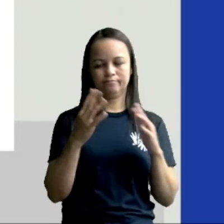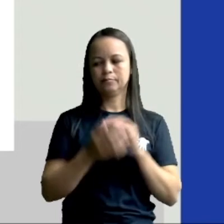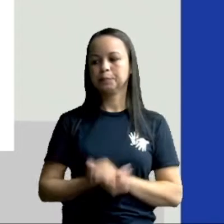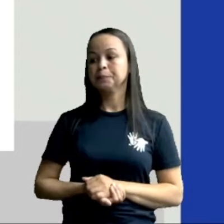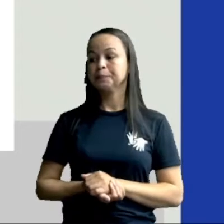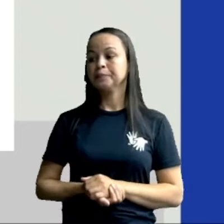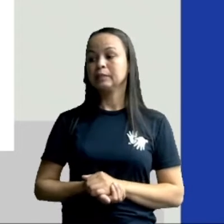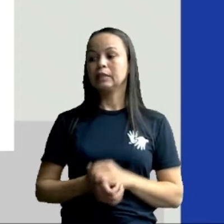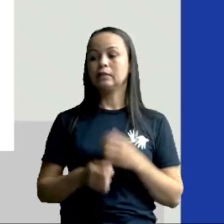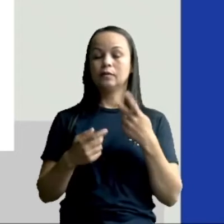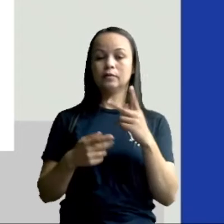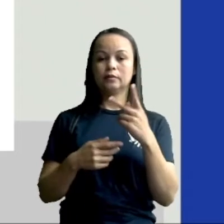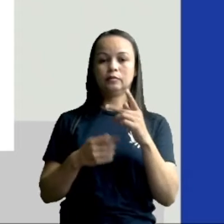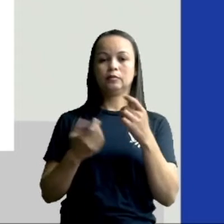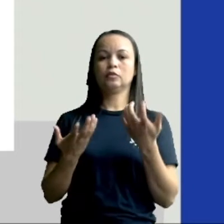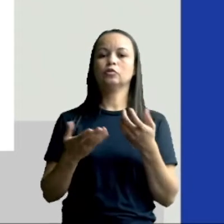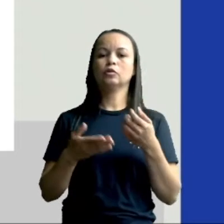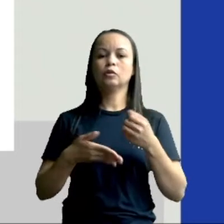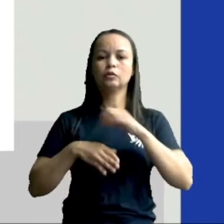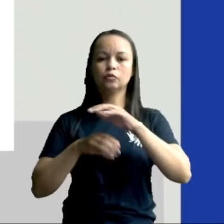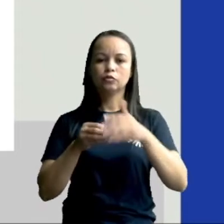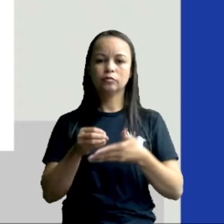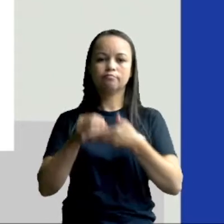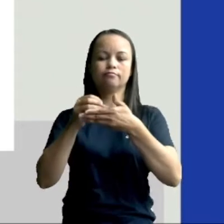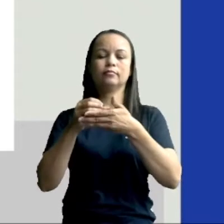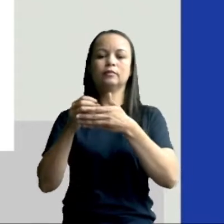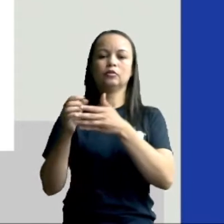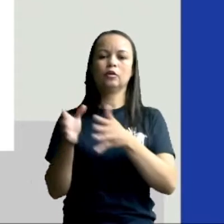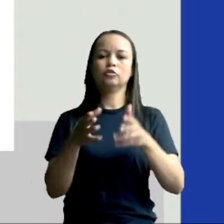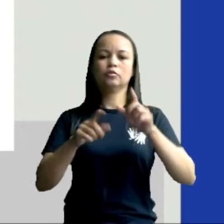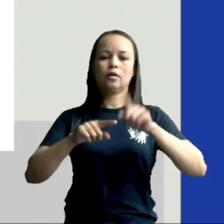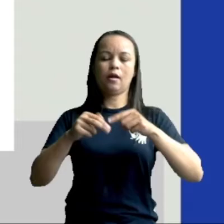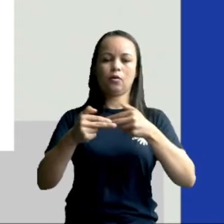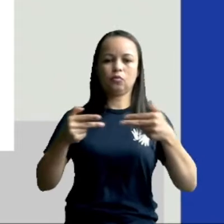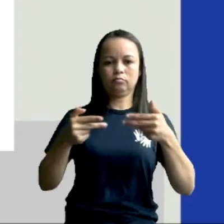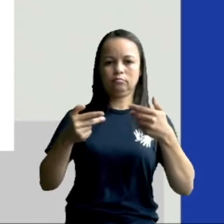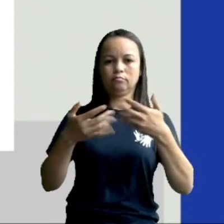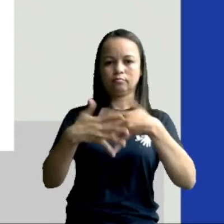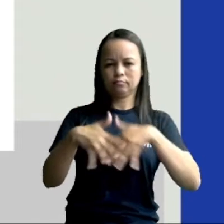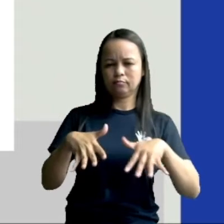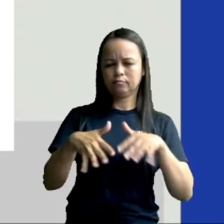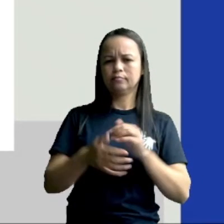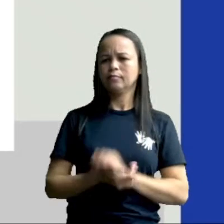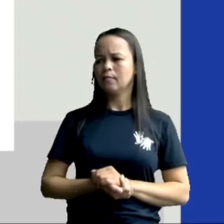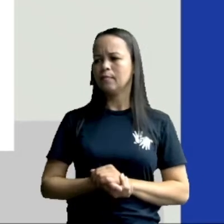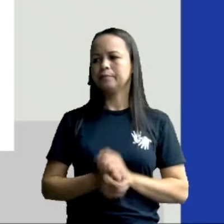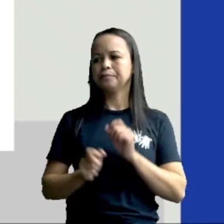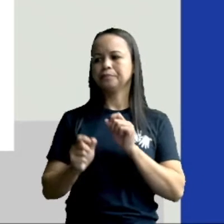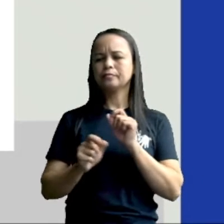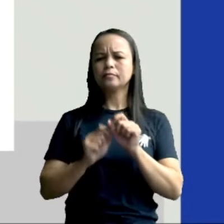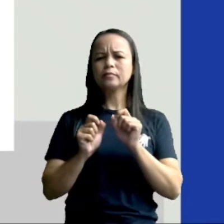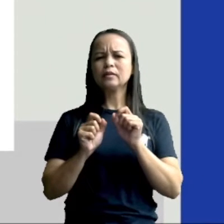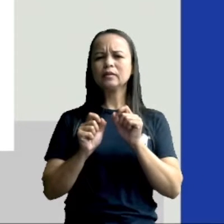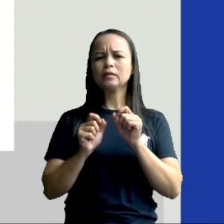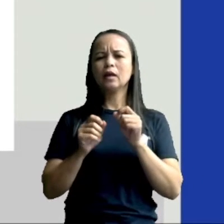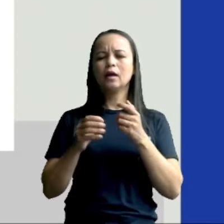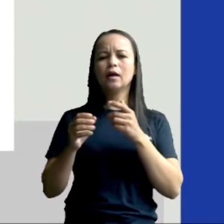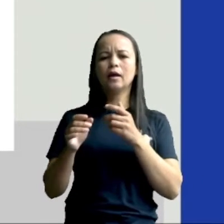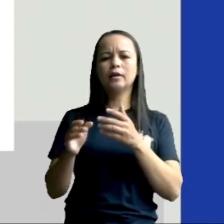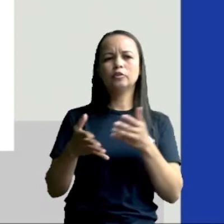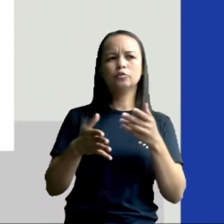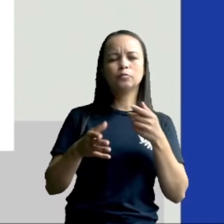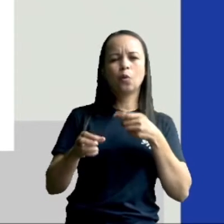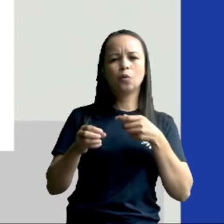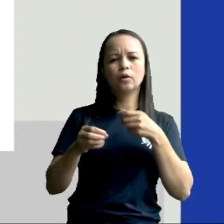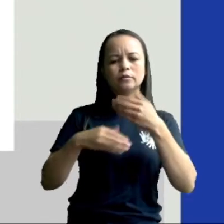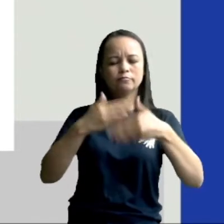utilização sustentável dos recursos naturais. Vejam só, desenvolvimento sustentável. Ele procura satisfazer as necessidades da